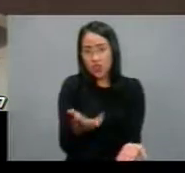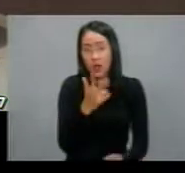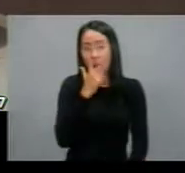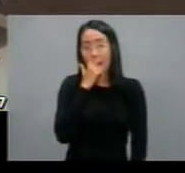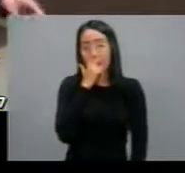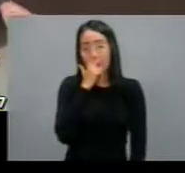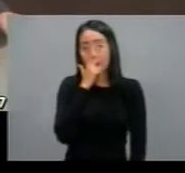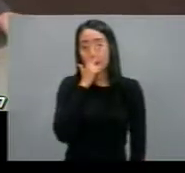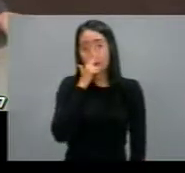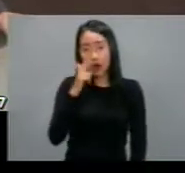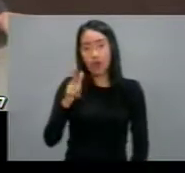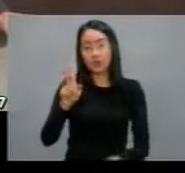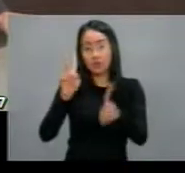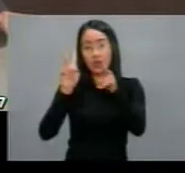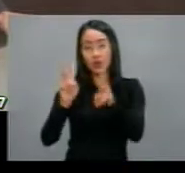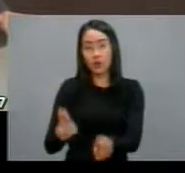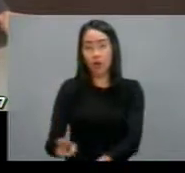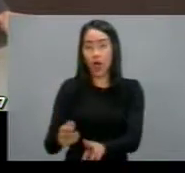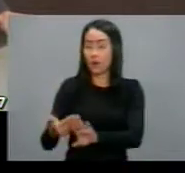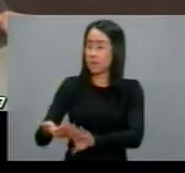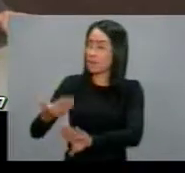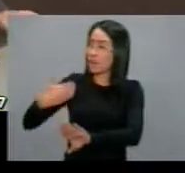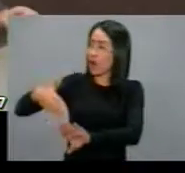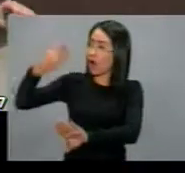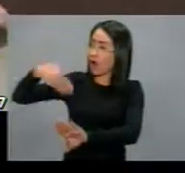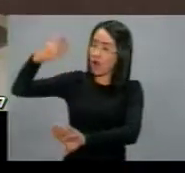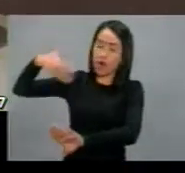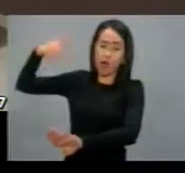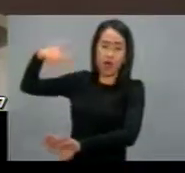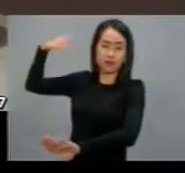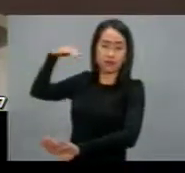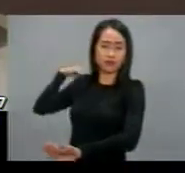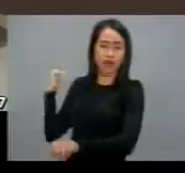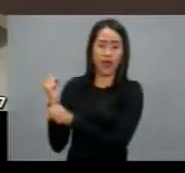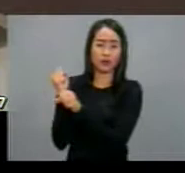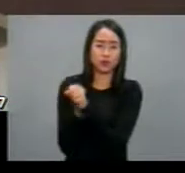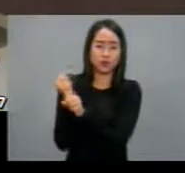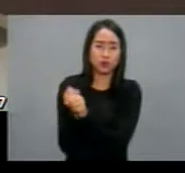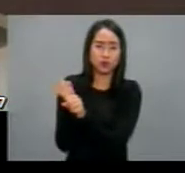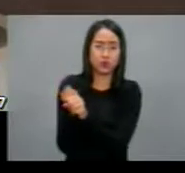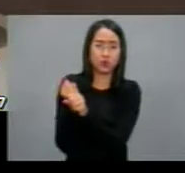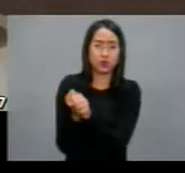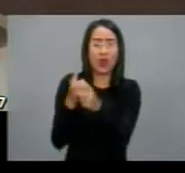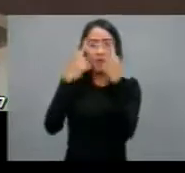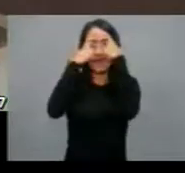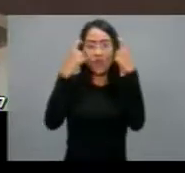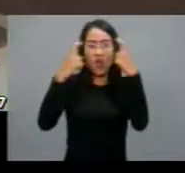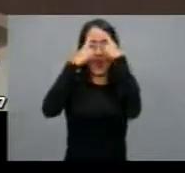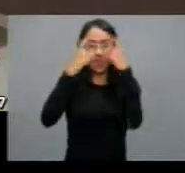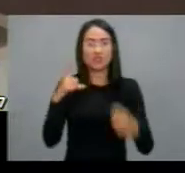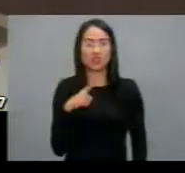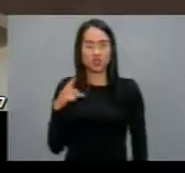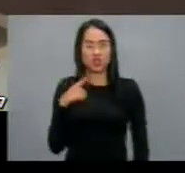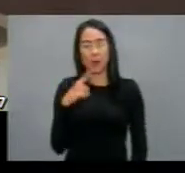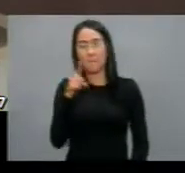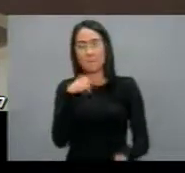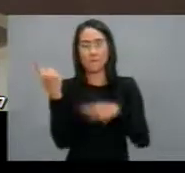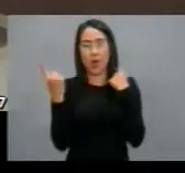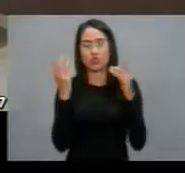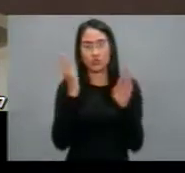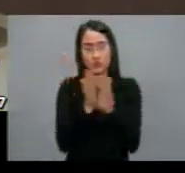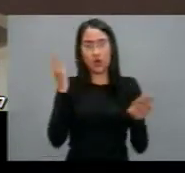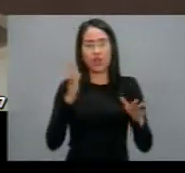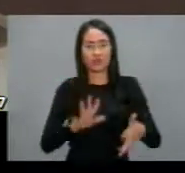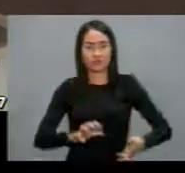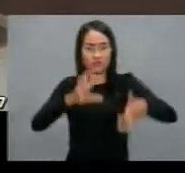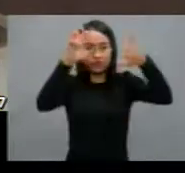está, sobretudo, vivenciando um aumento da violência do campo. Ou